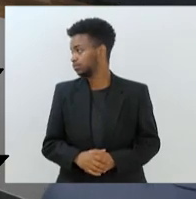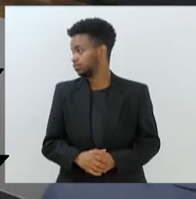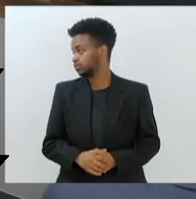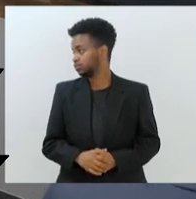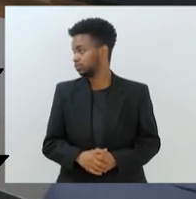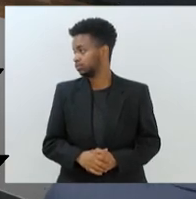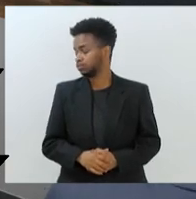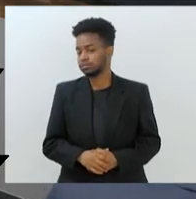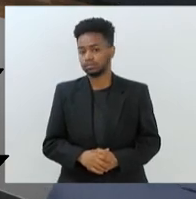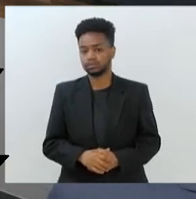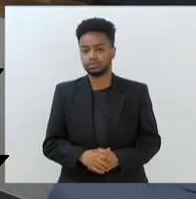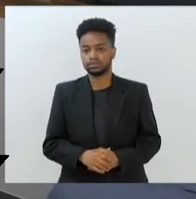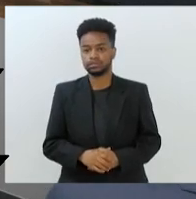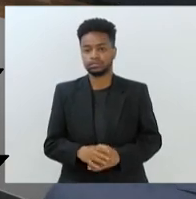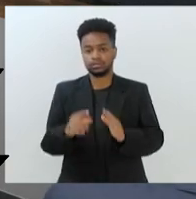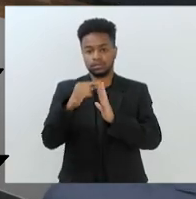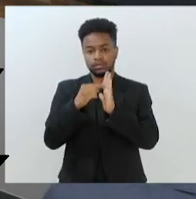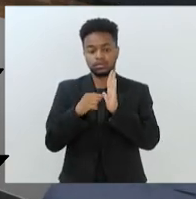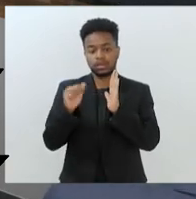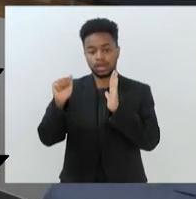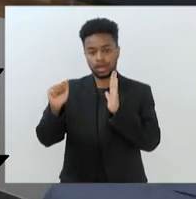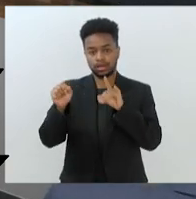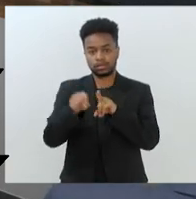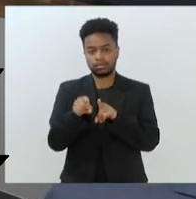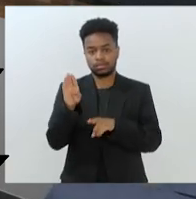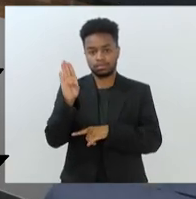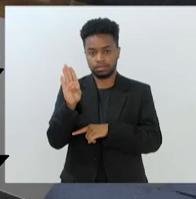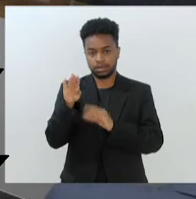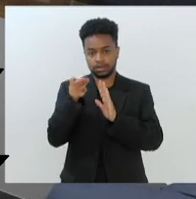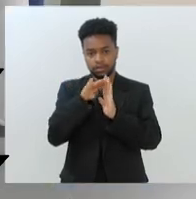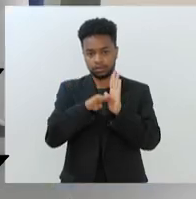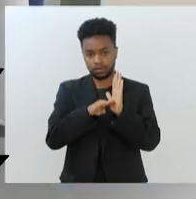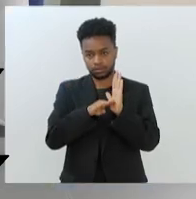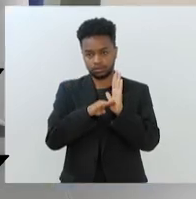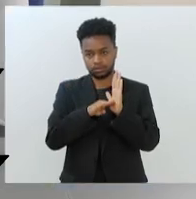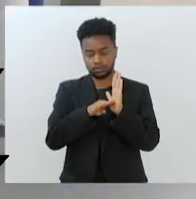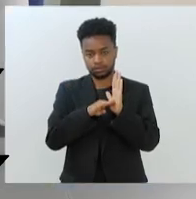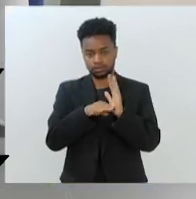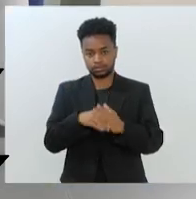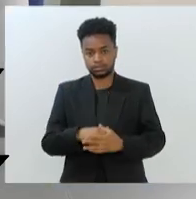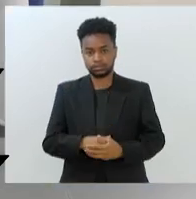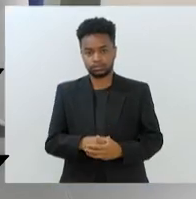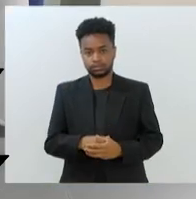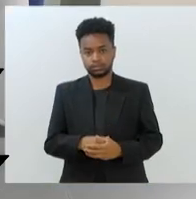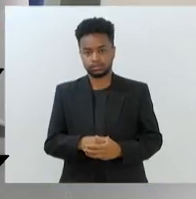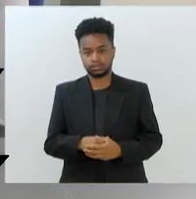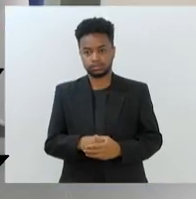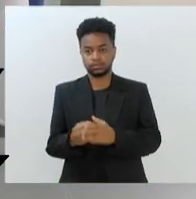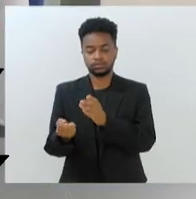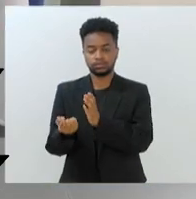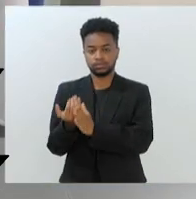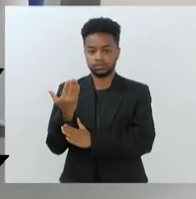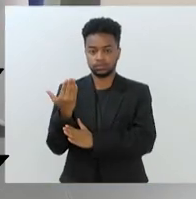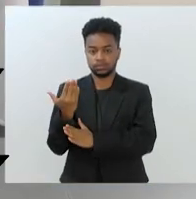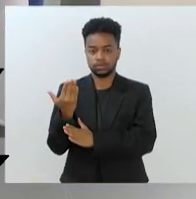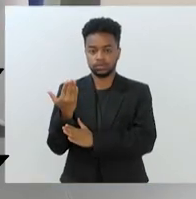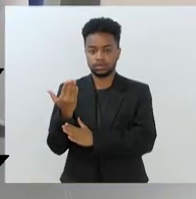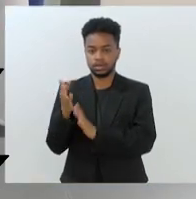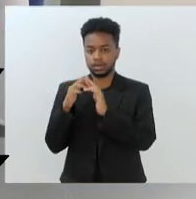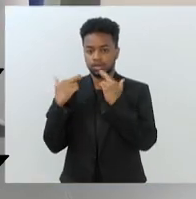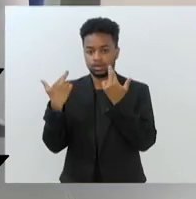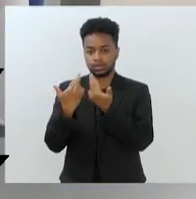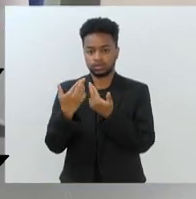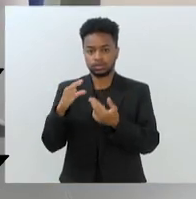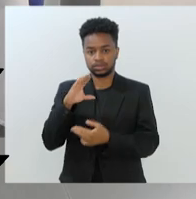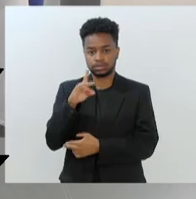Bem, o item A, o item B da pauta, deputado Vinck, deputado Luiz Paulo, deputado Fred, foi o que surgiu na última reunião da